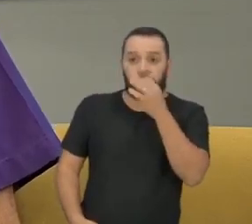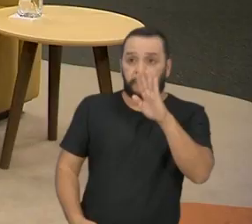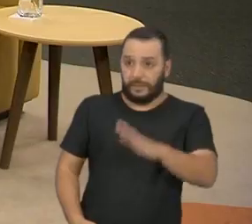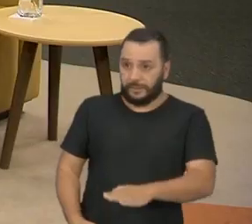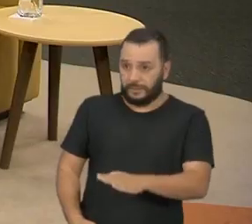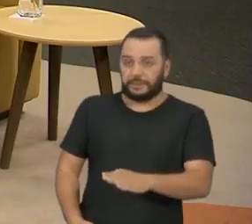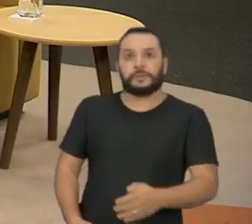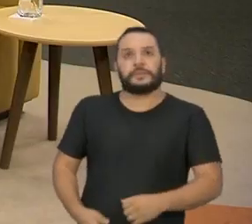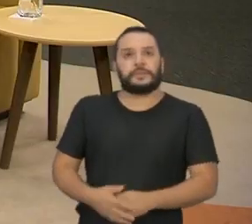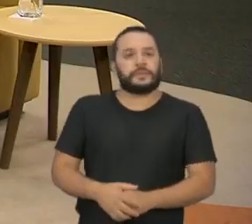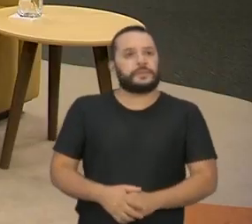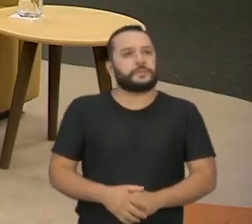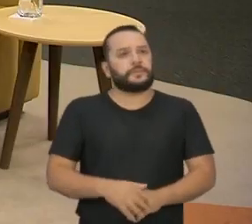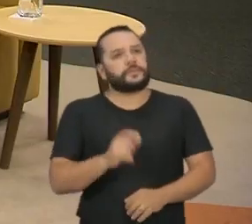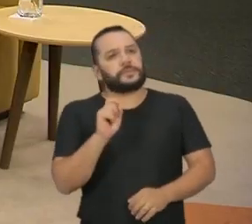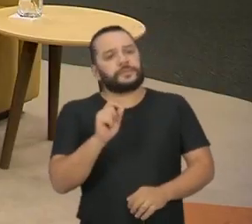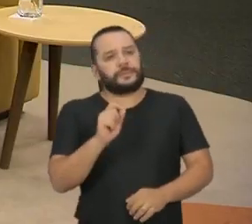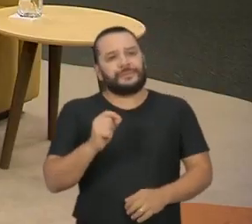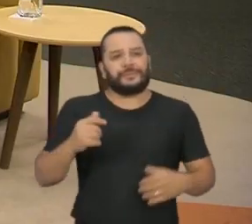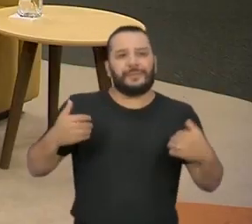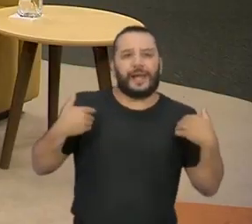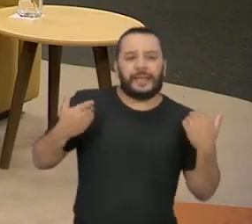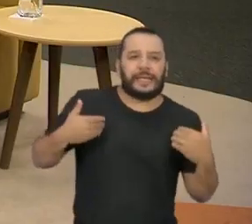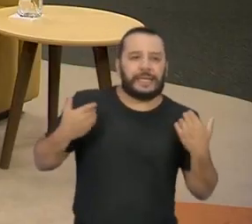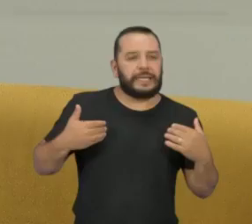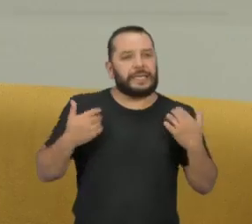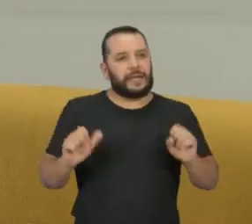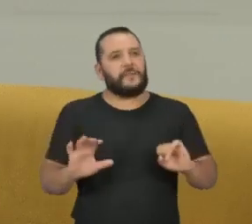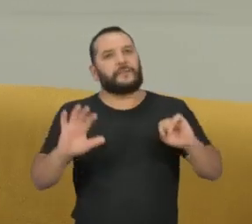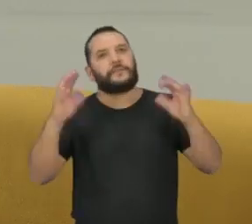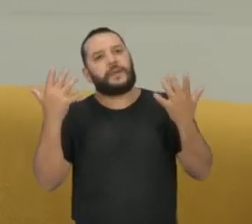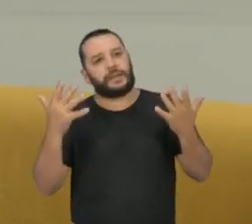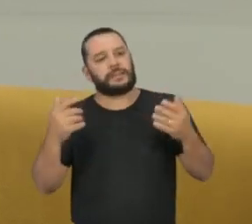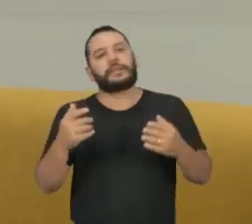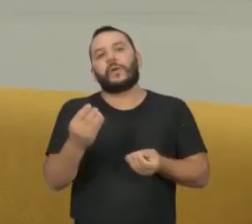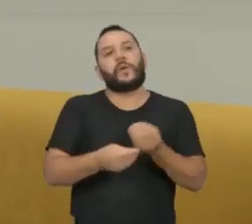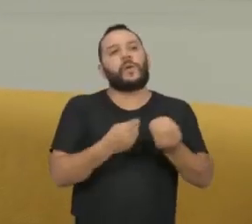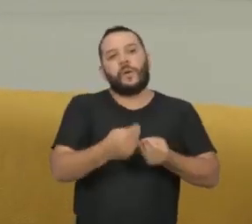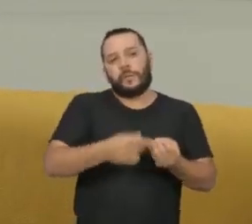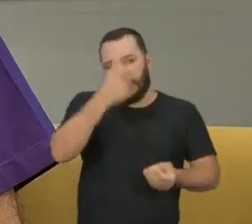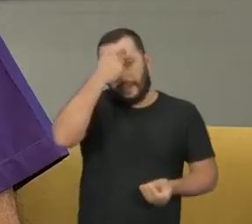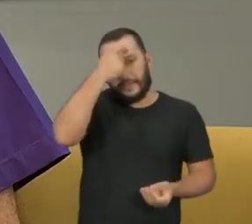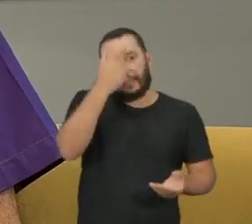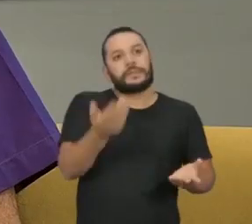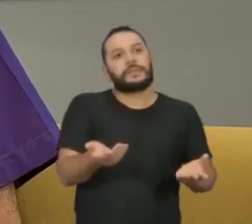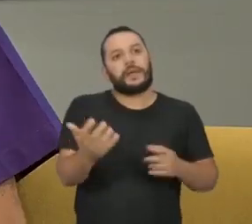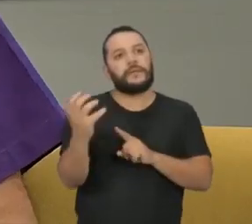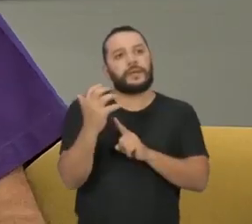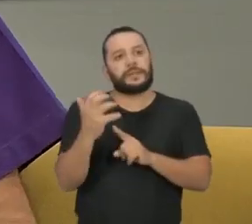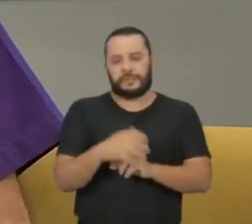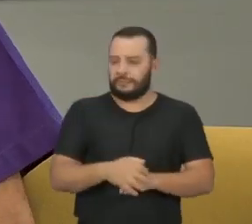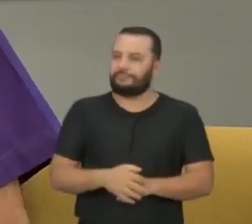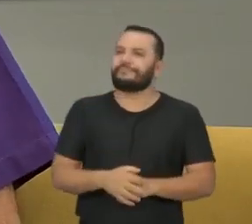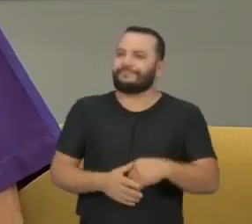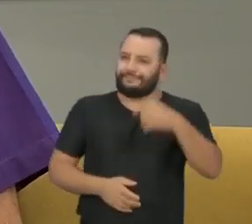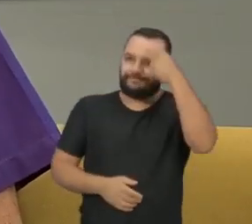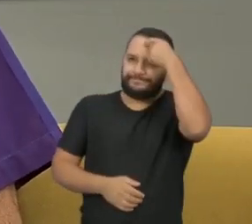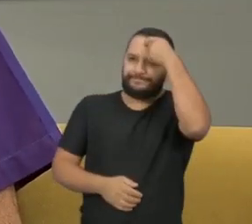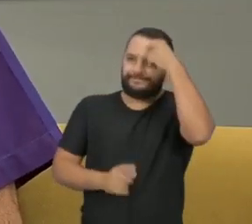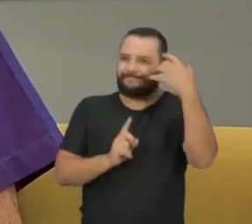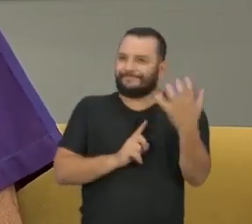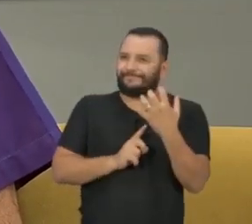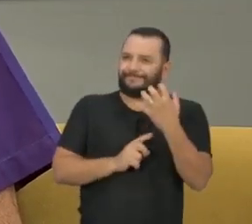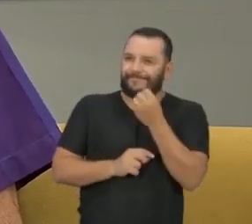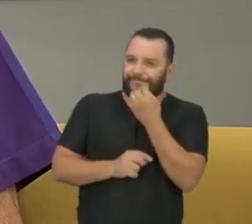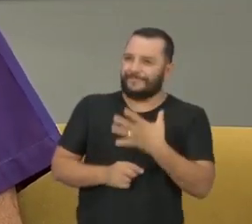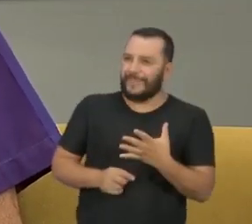espectadores. Legal. Christian, o que essa alegria, o que essa folia faz com a cabeça da gente? Faz bem. Nossa